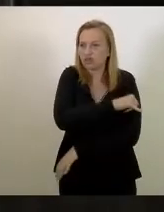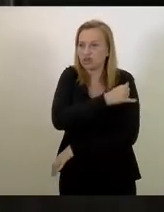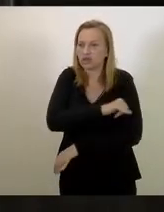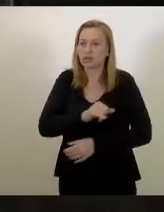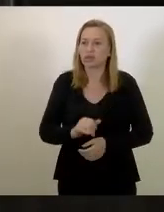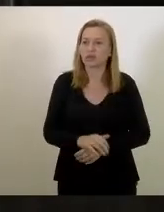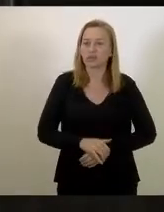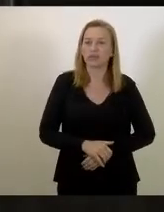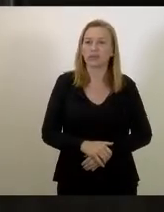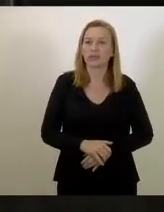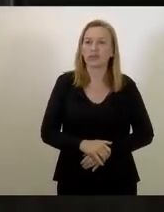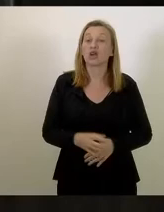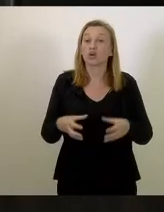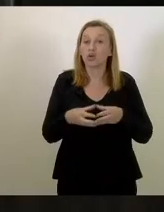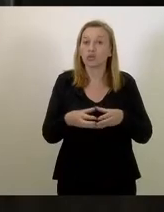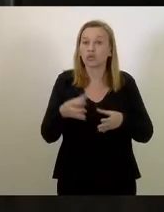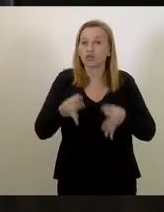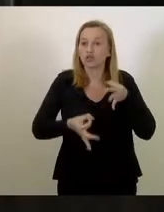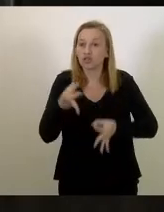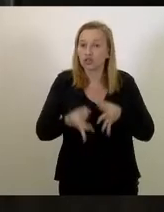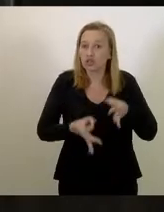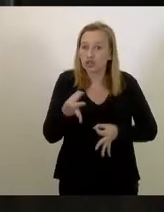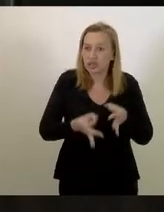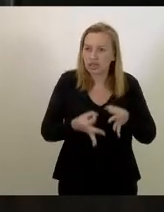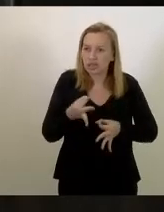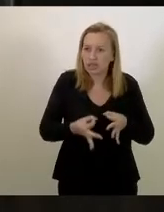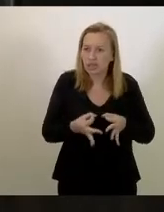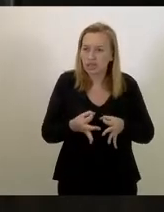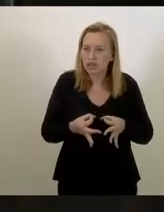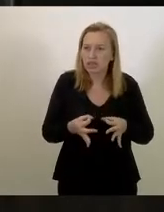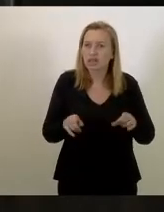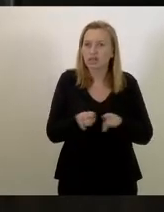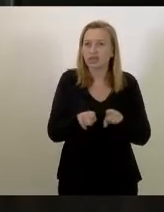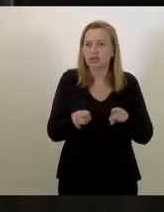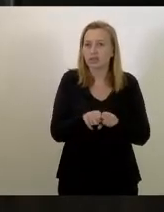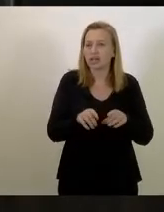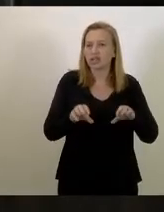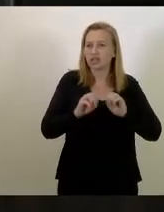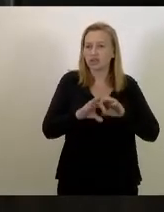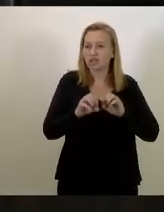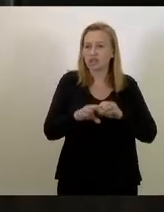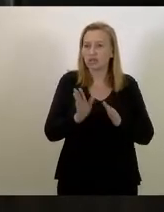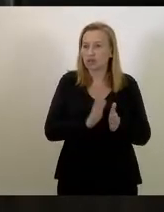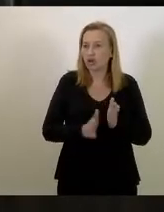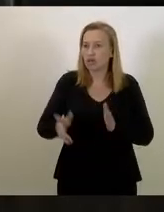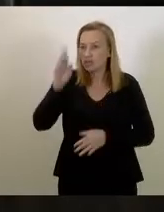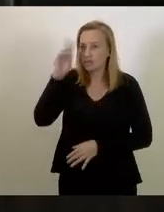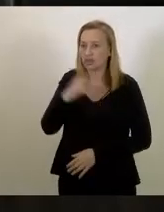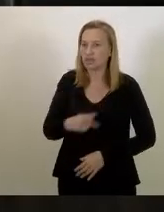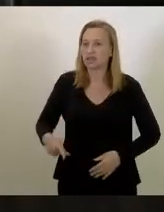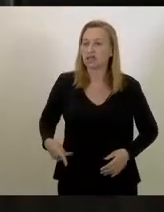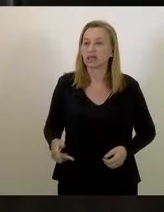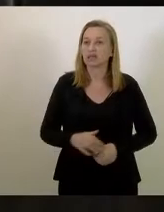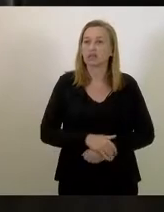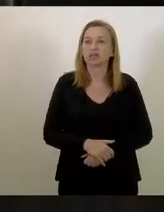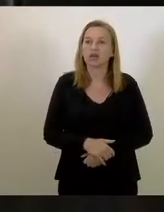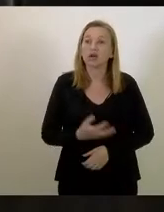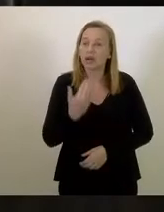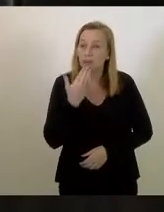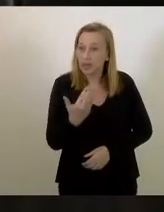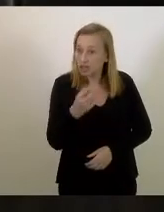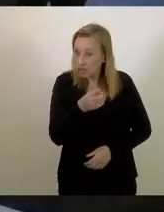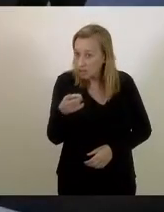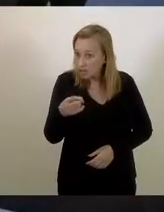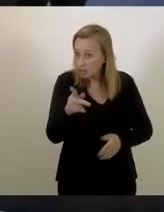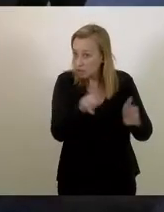pendente de parecer das comissões de constituição e justiça e de educação questão de ordem queria solicitar que em relação